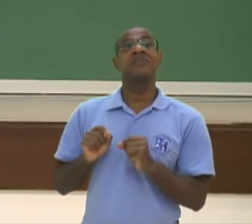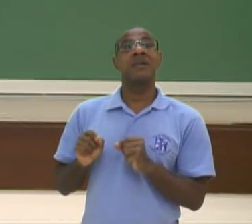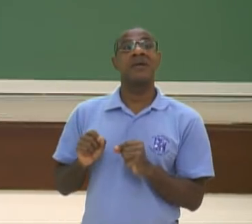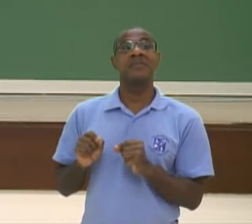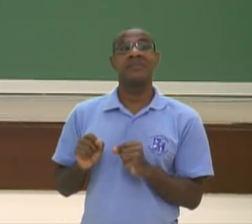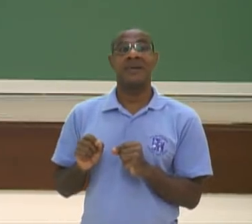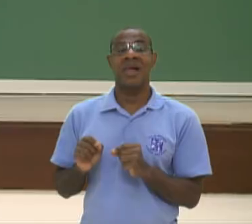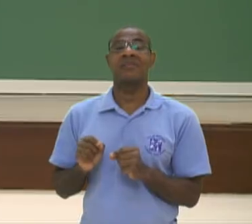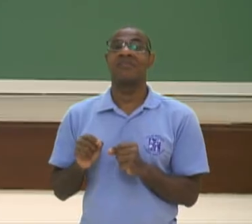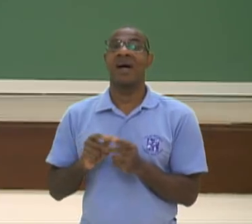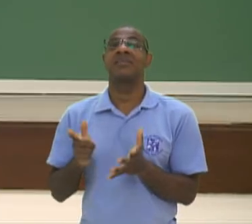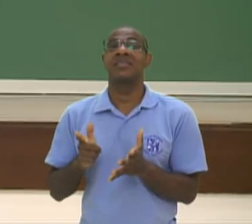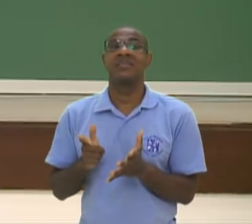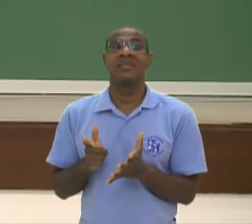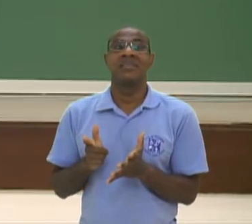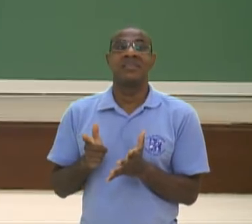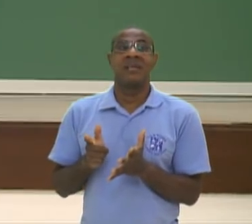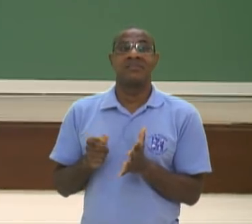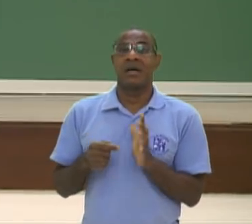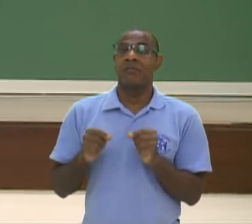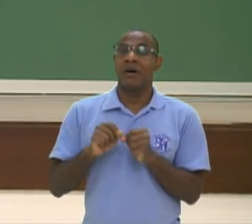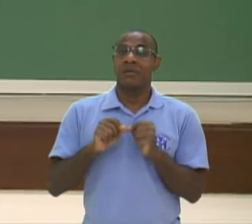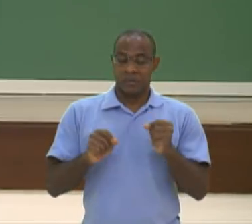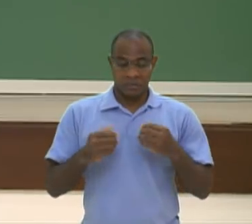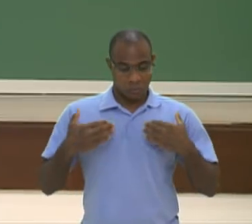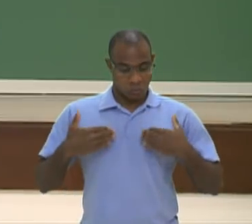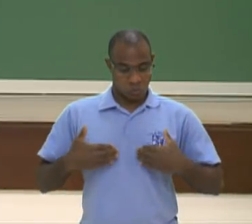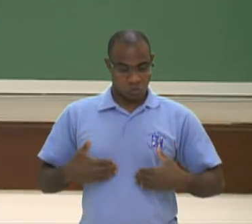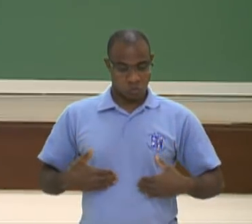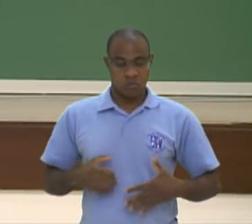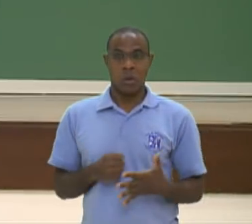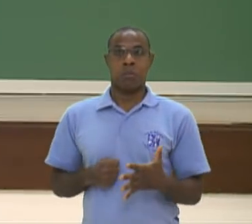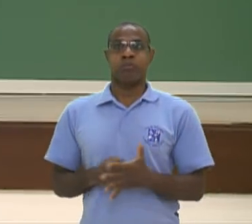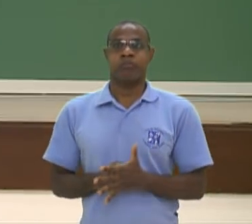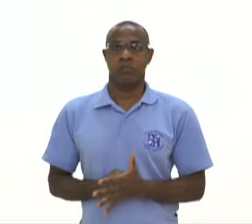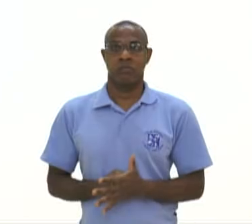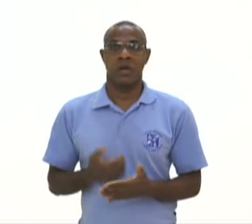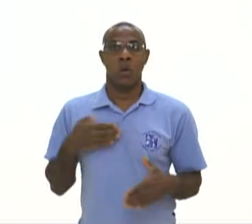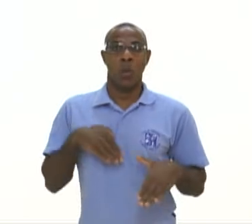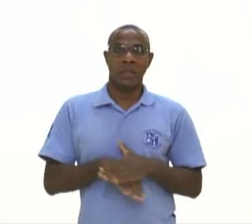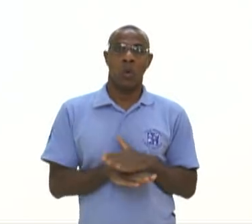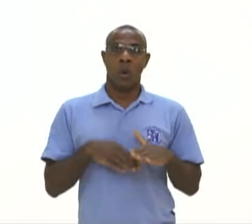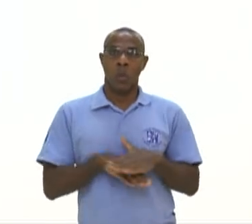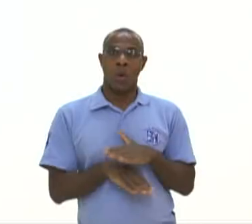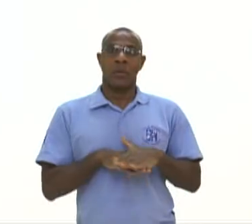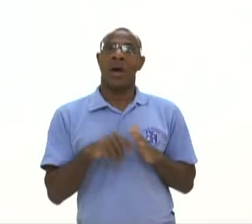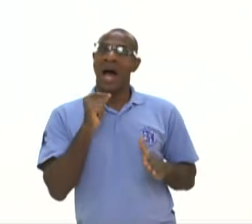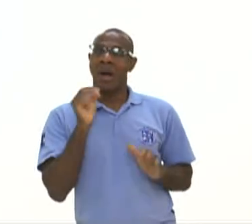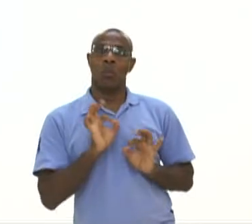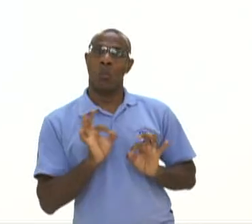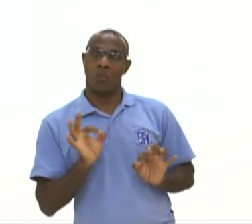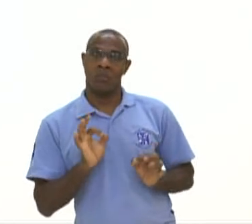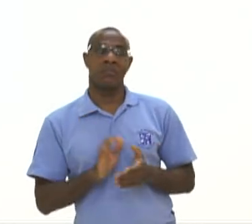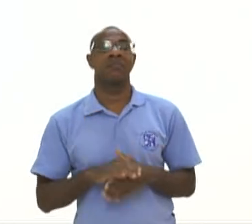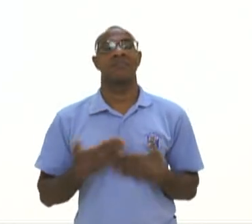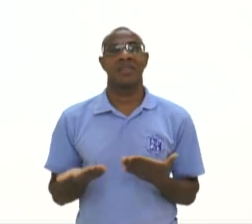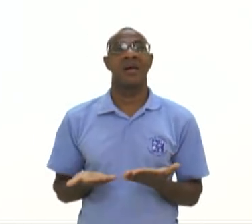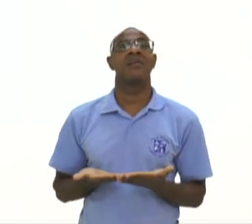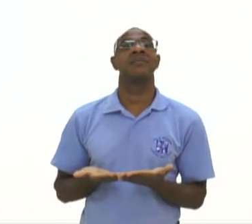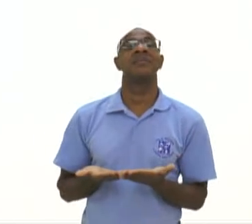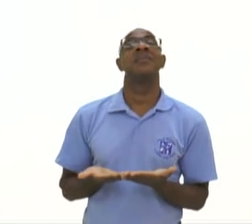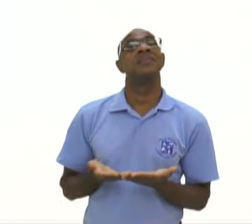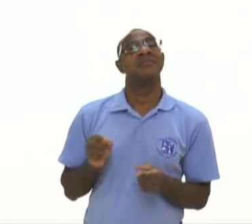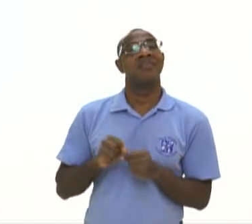produção do antidiurético para fazer com que o corpo não fique retendo, reabsorvendo mais água, certo? E isso